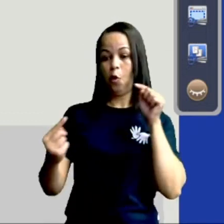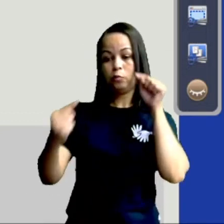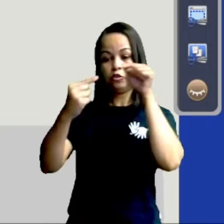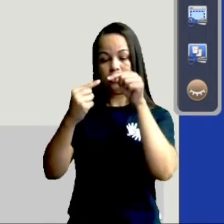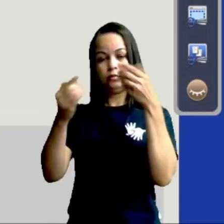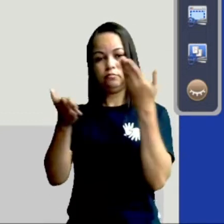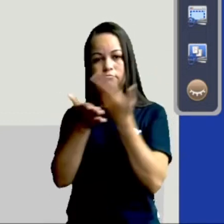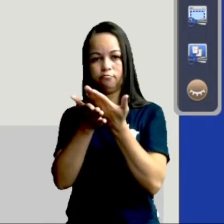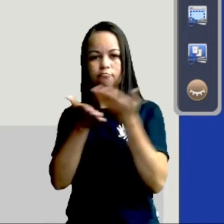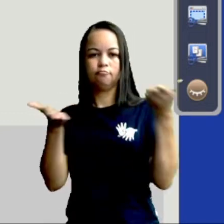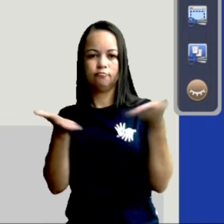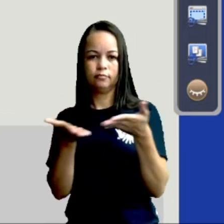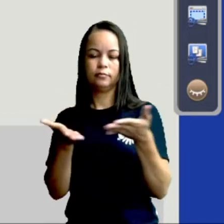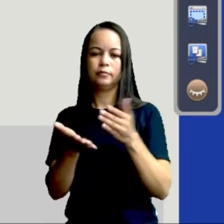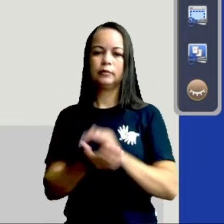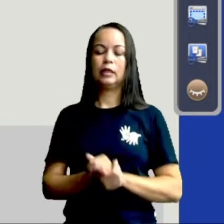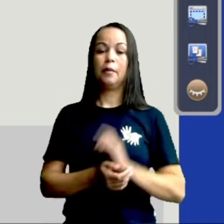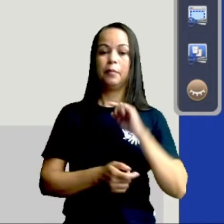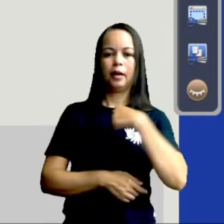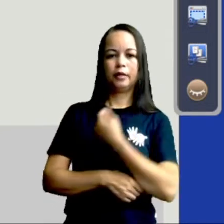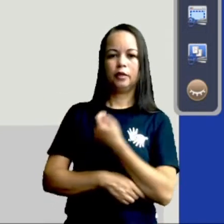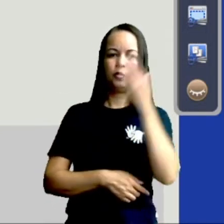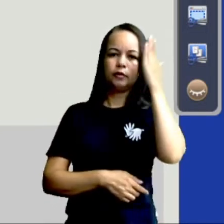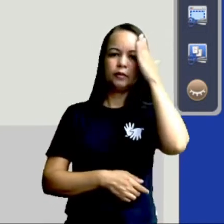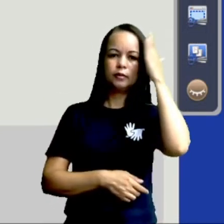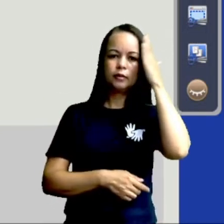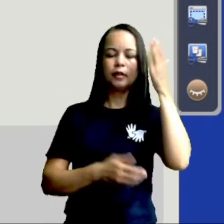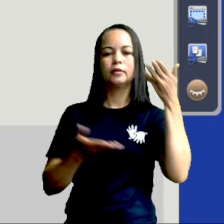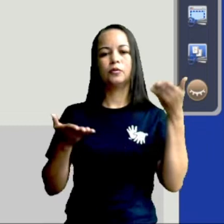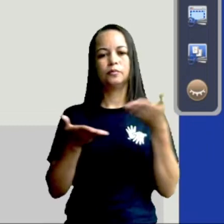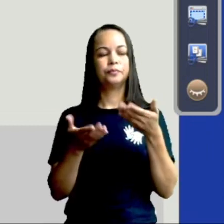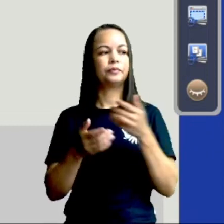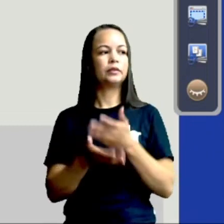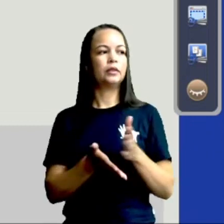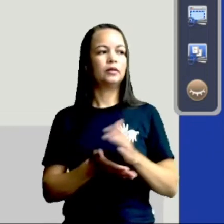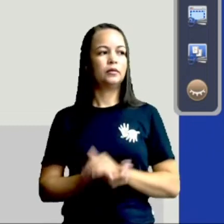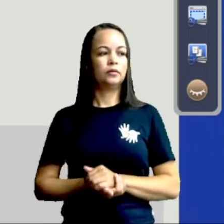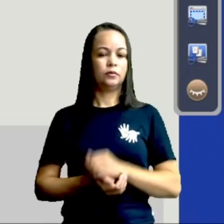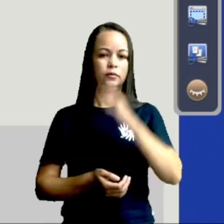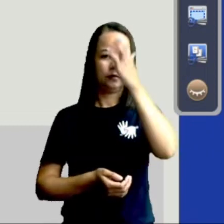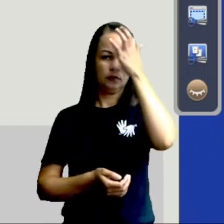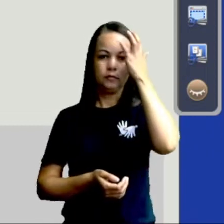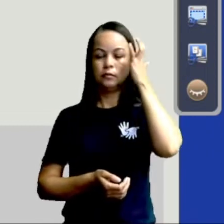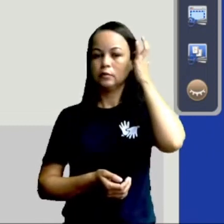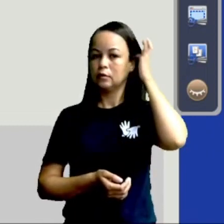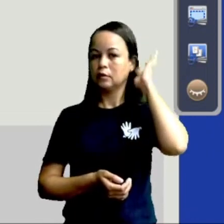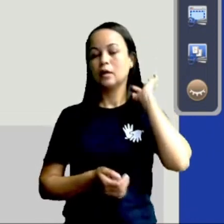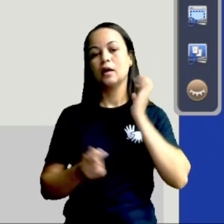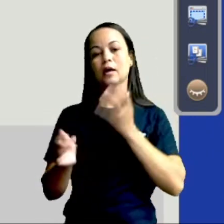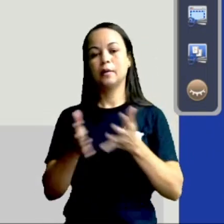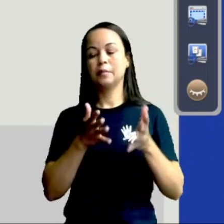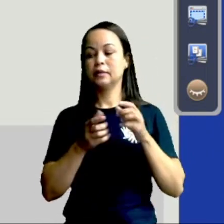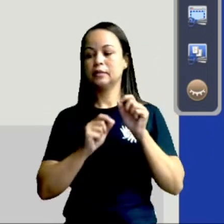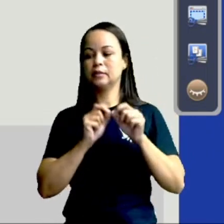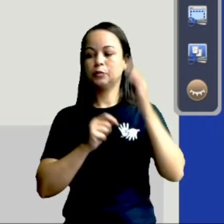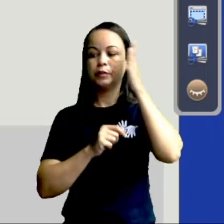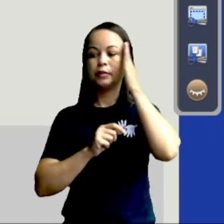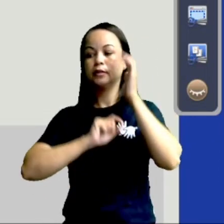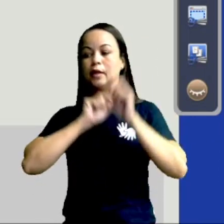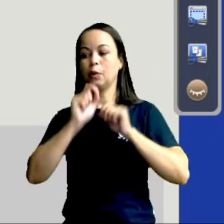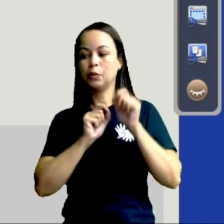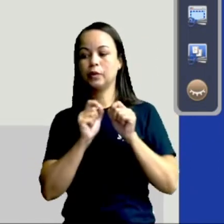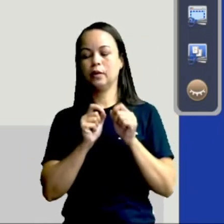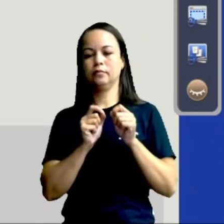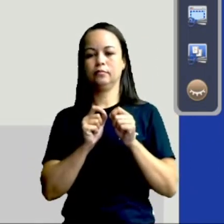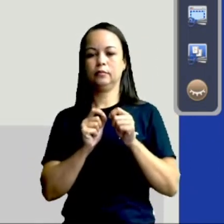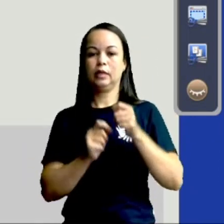Para começar a compreender isso, vocês precisam entender essa estrutura aqui, ó. A gente já viu que uma equação de